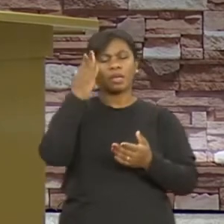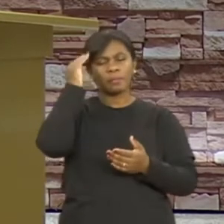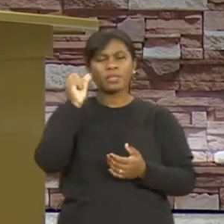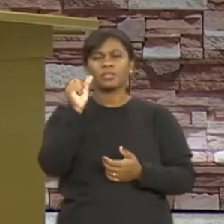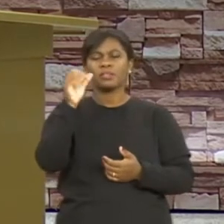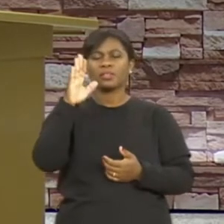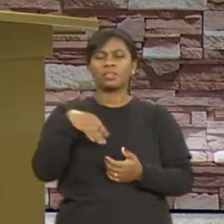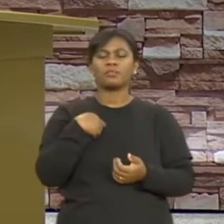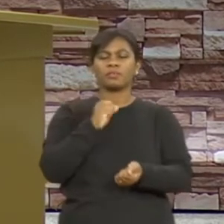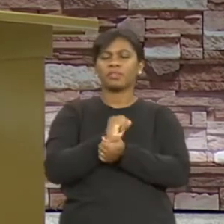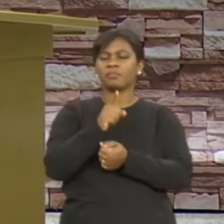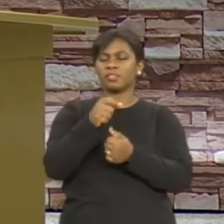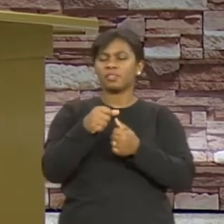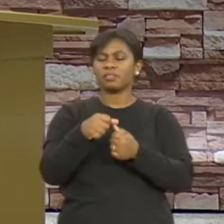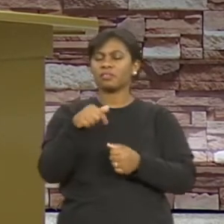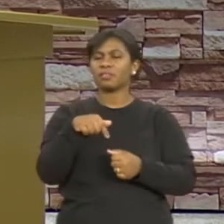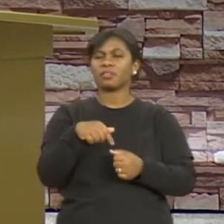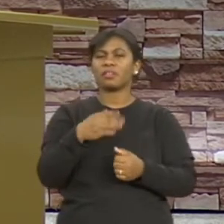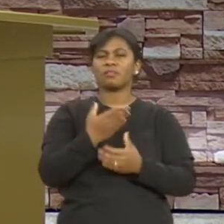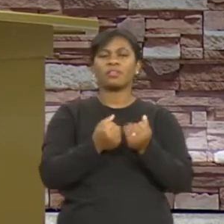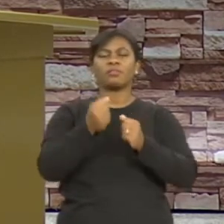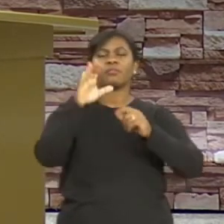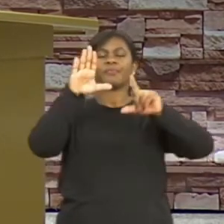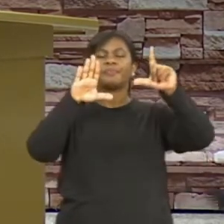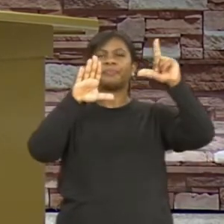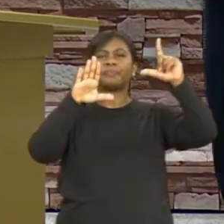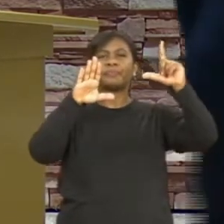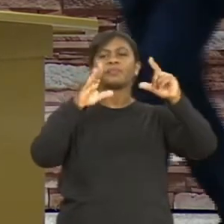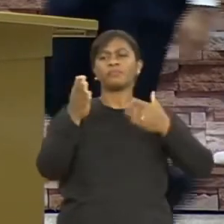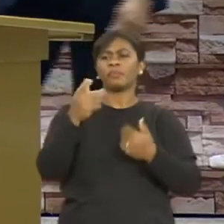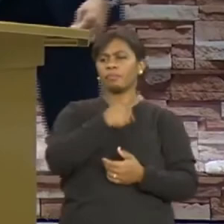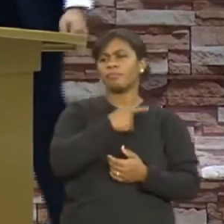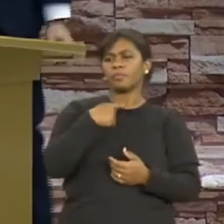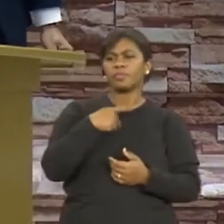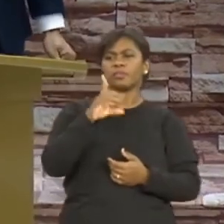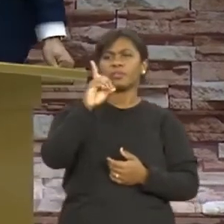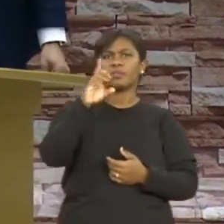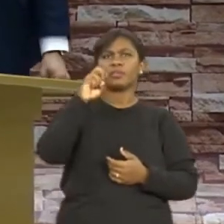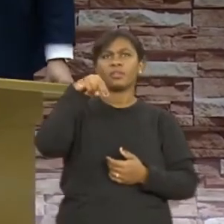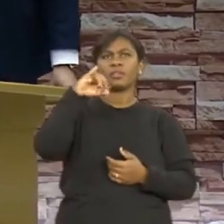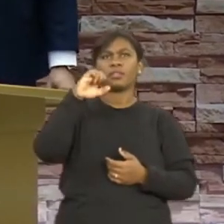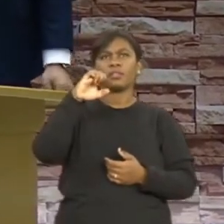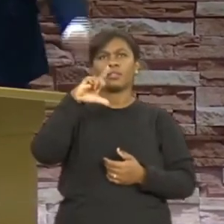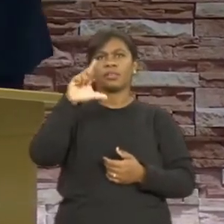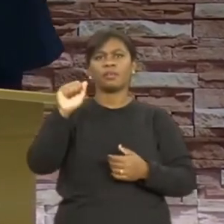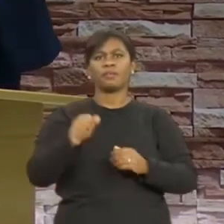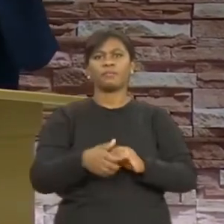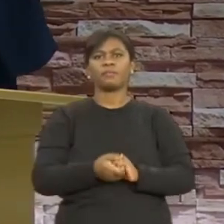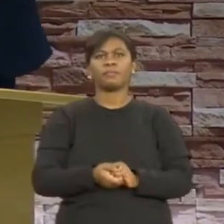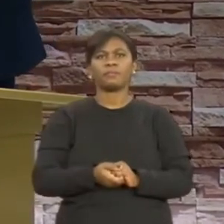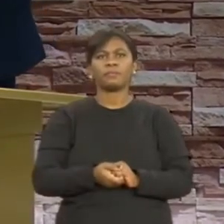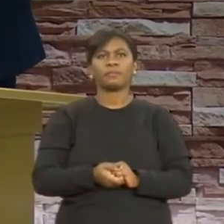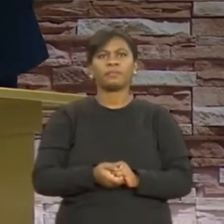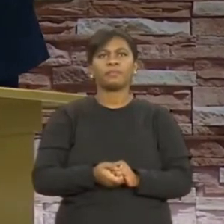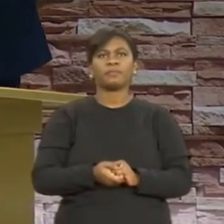aqui. Estenda as mãos na direção. Fica aqui, Pastor Daniel, por favor. Estenda as mãos na direção do Pastor